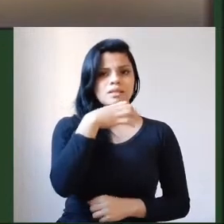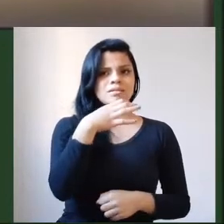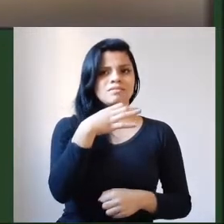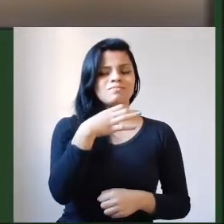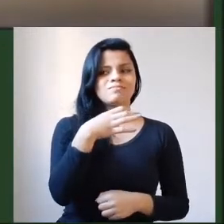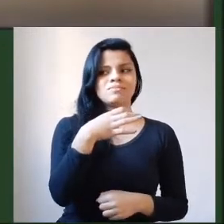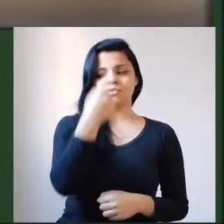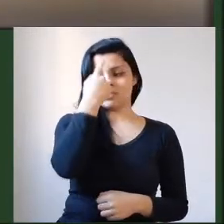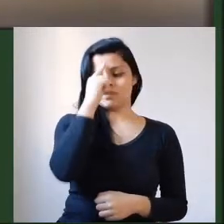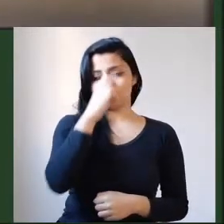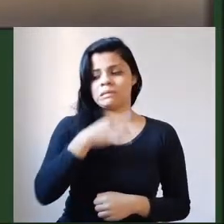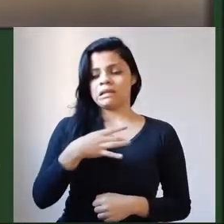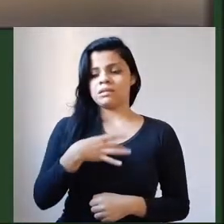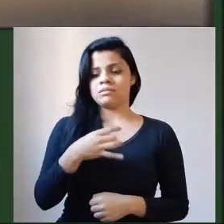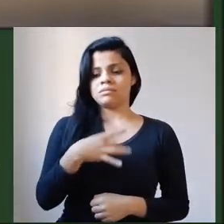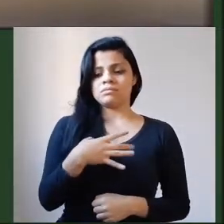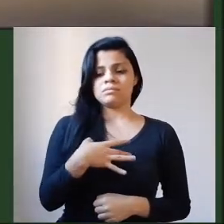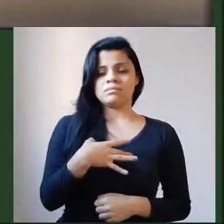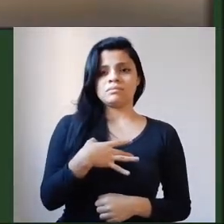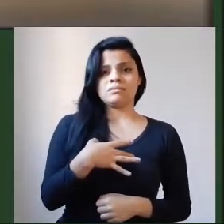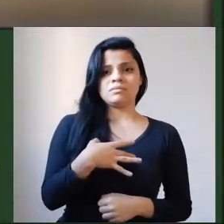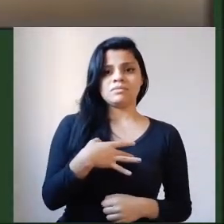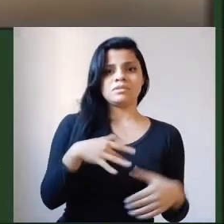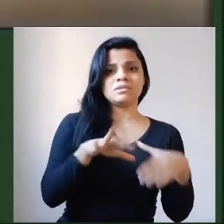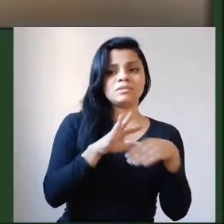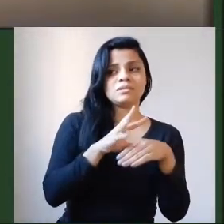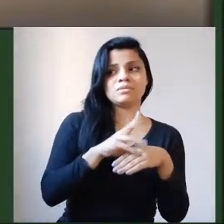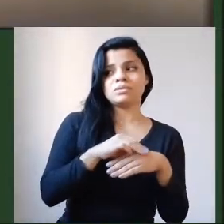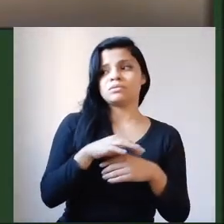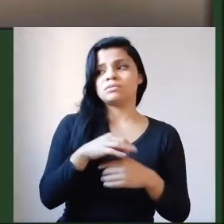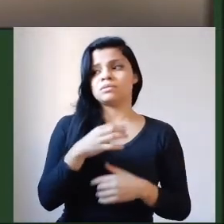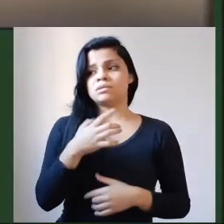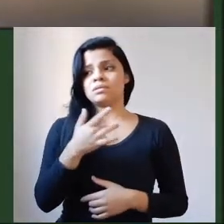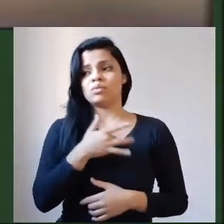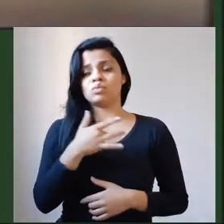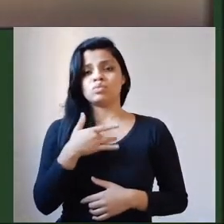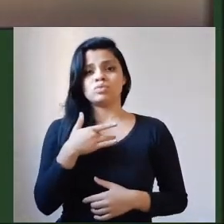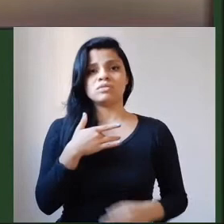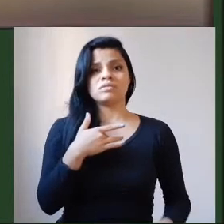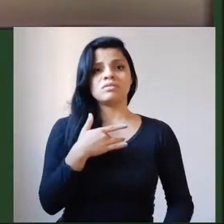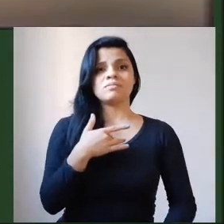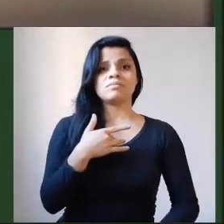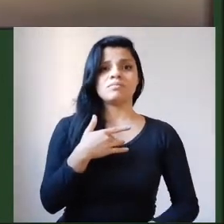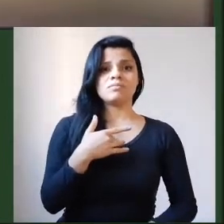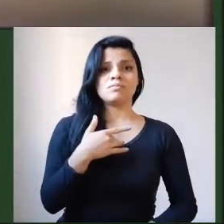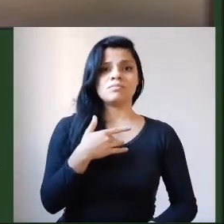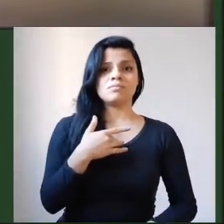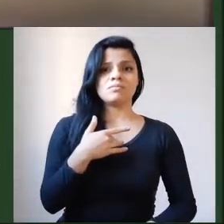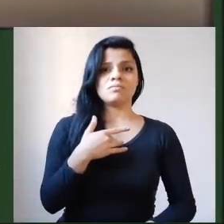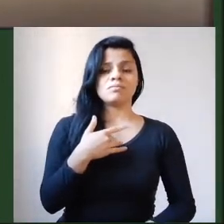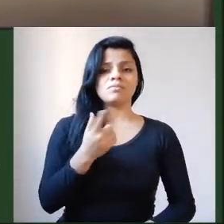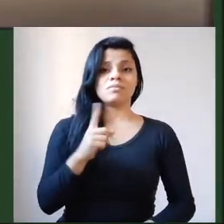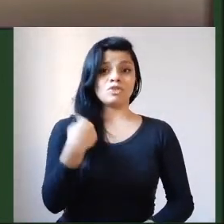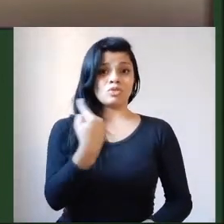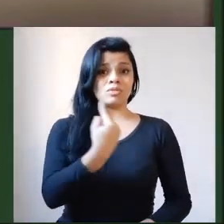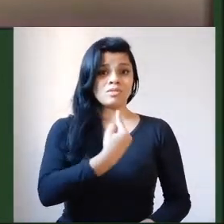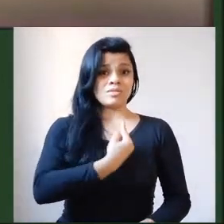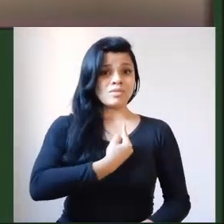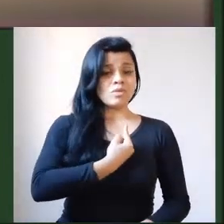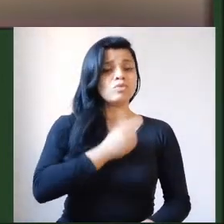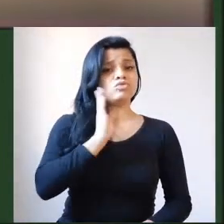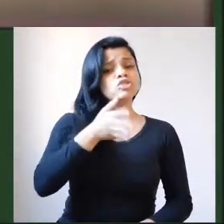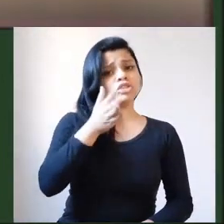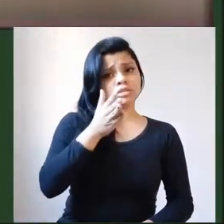o principal que a gente tinha que ofertar para esses pacientes era o suporte respiratório. Essas outras medidas, né, que não tinham